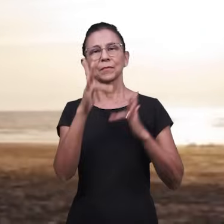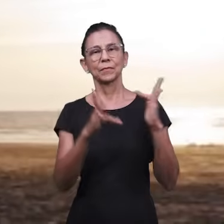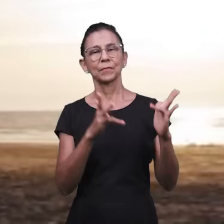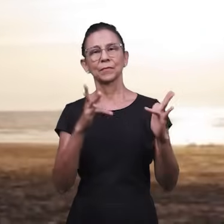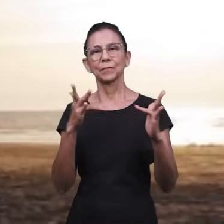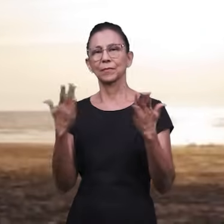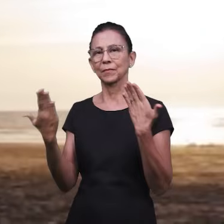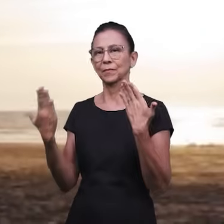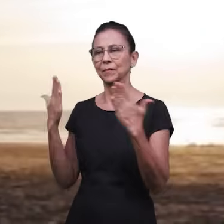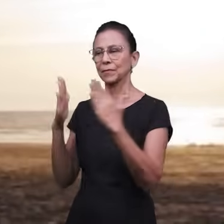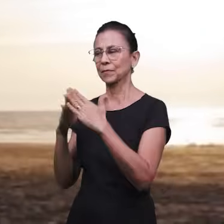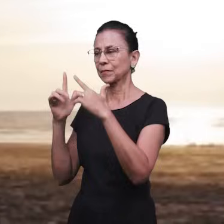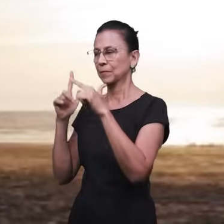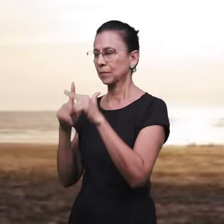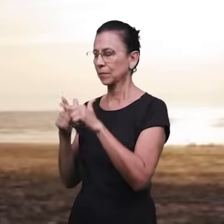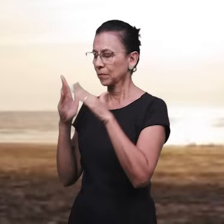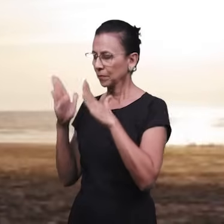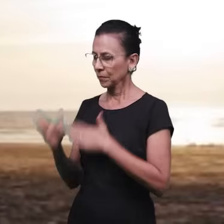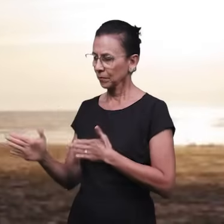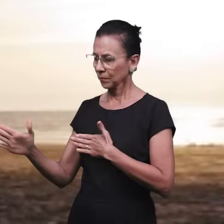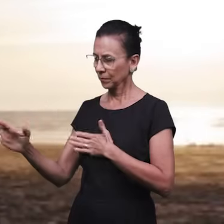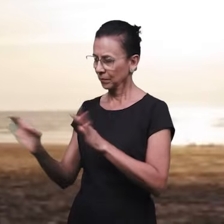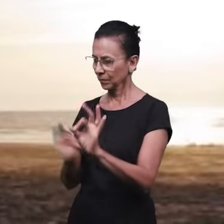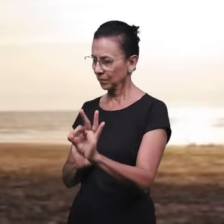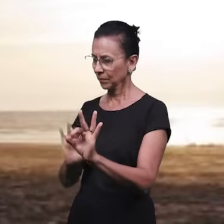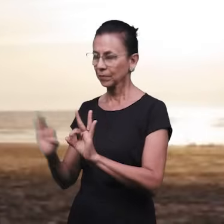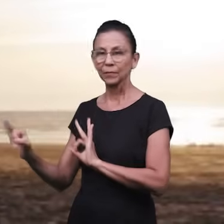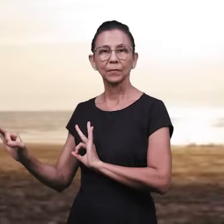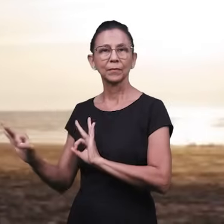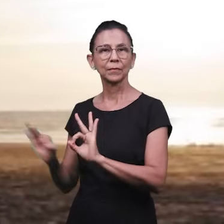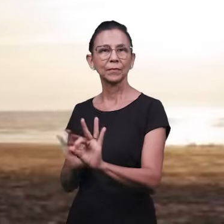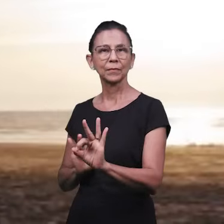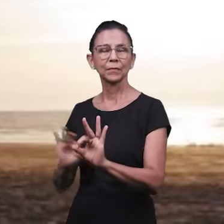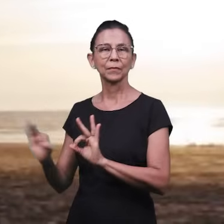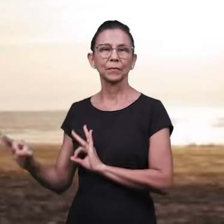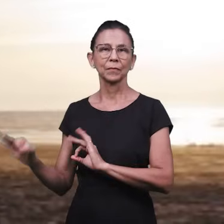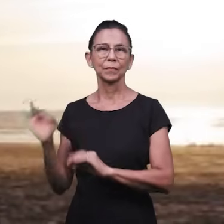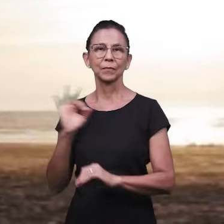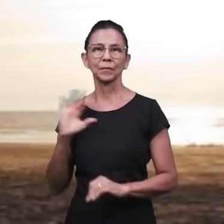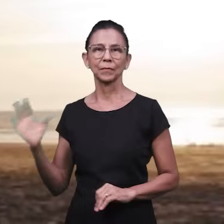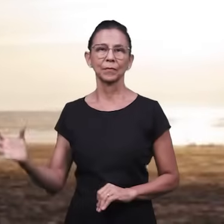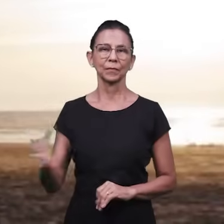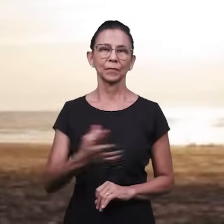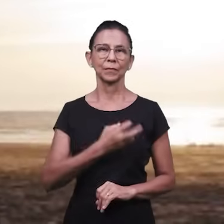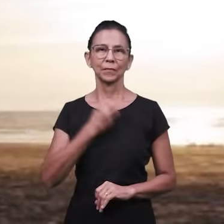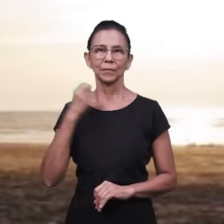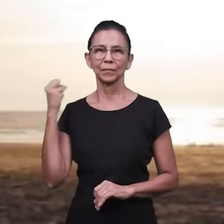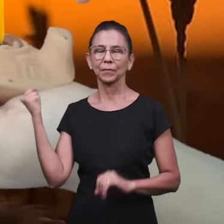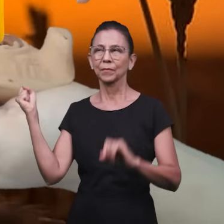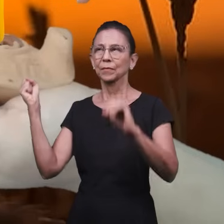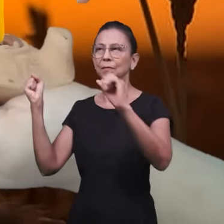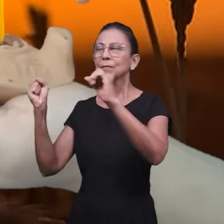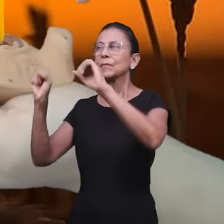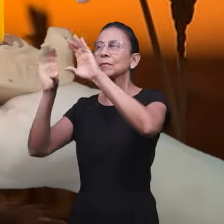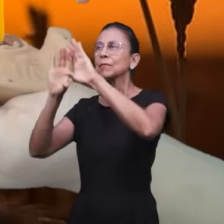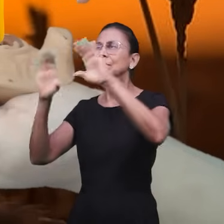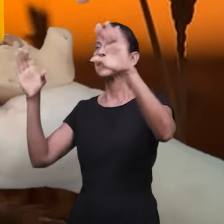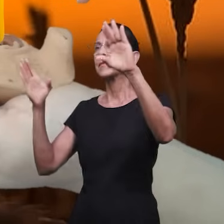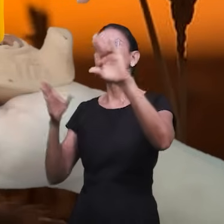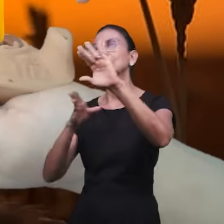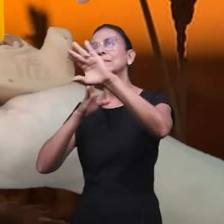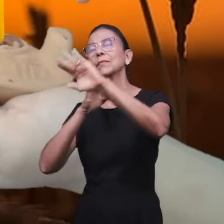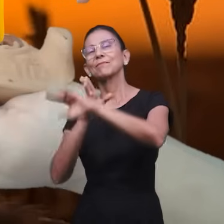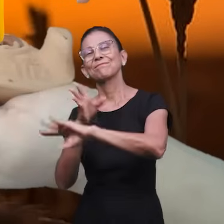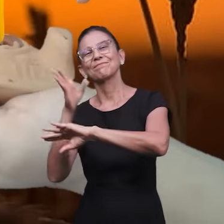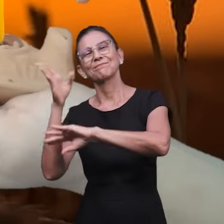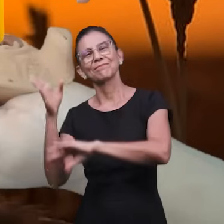e preparada, anseia estar logo em seu novo lar. Candeia